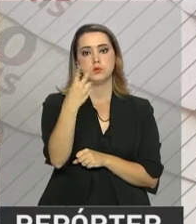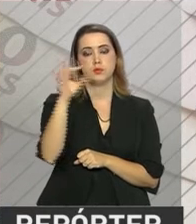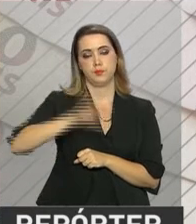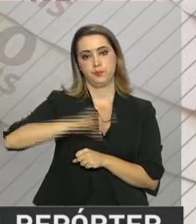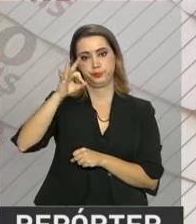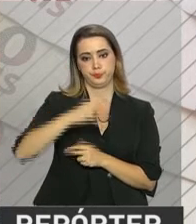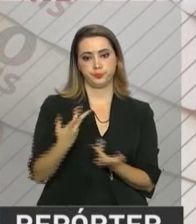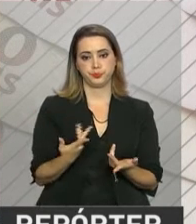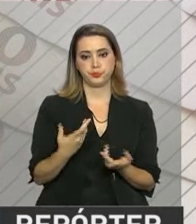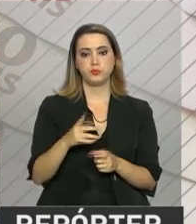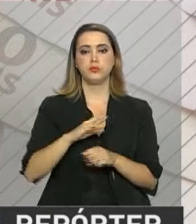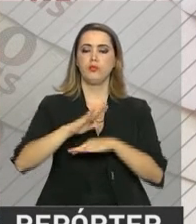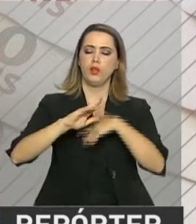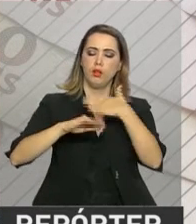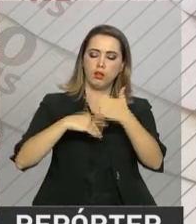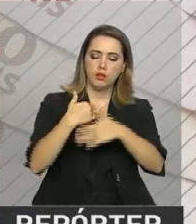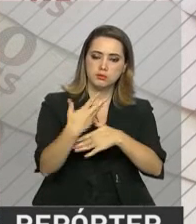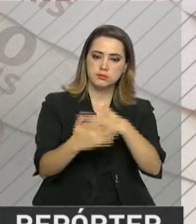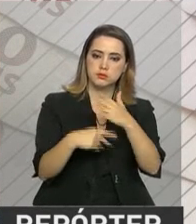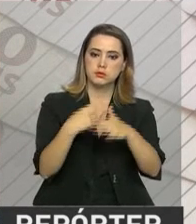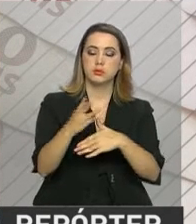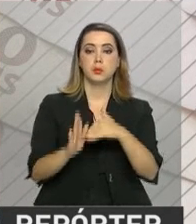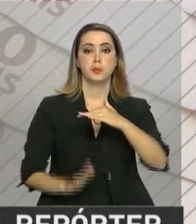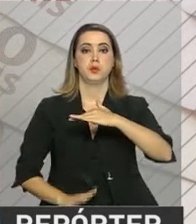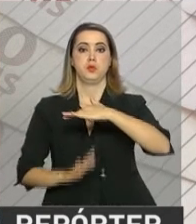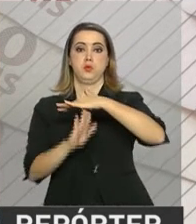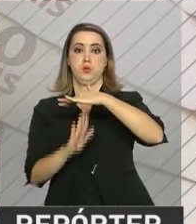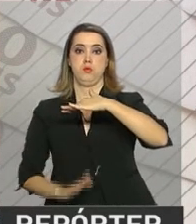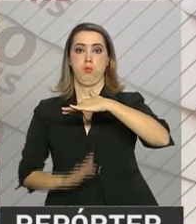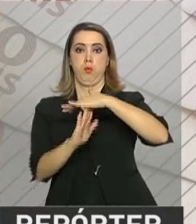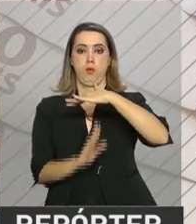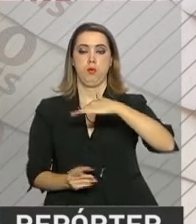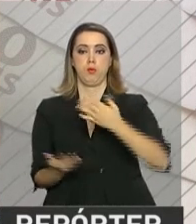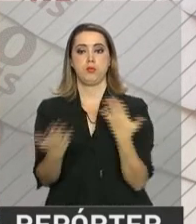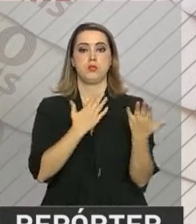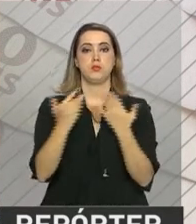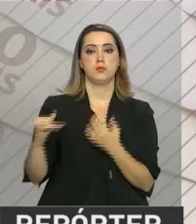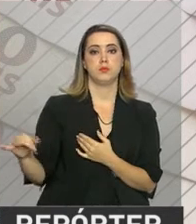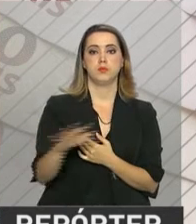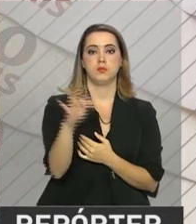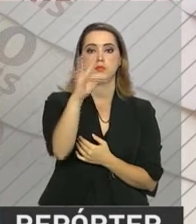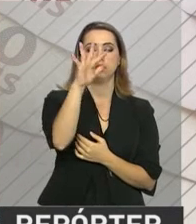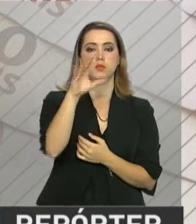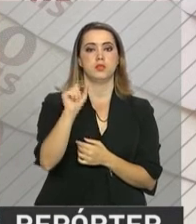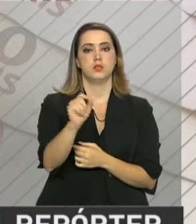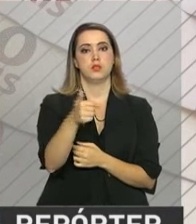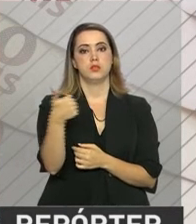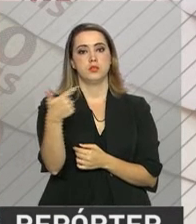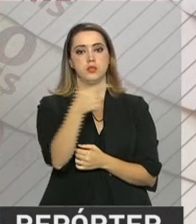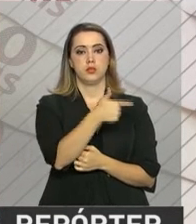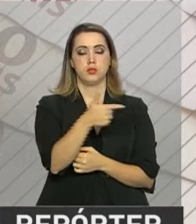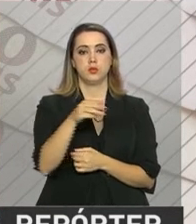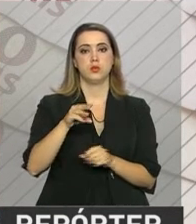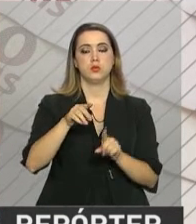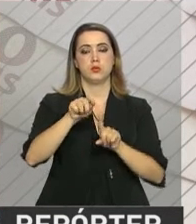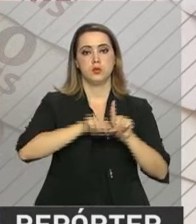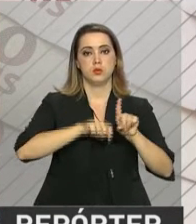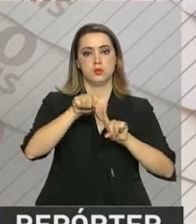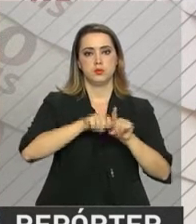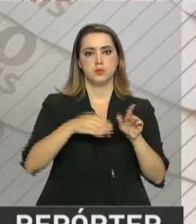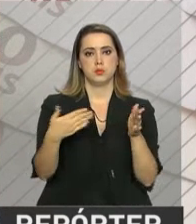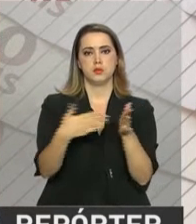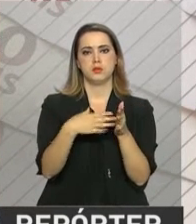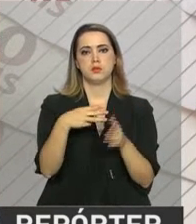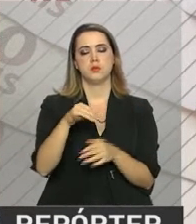cento nos anos seguintes os limites serão corrigidos pela inflação acumulada em 12 meses até junho do ano